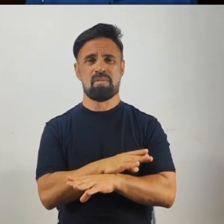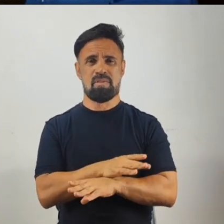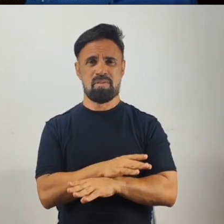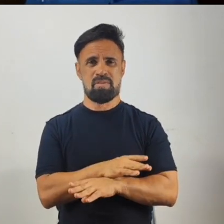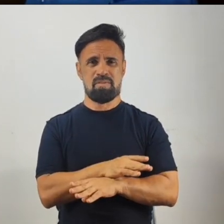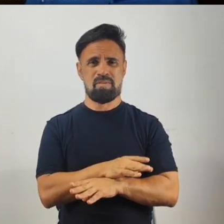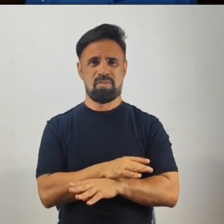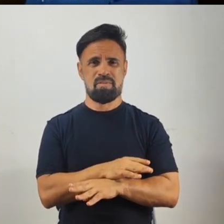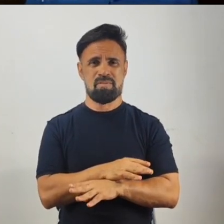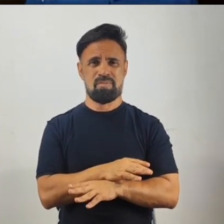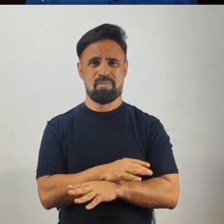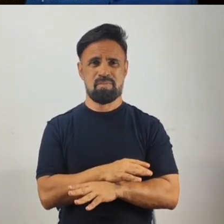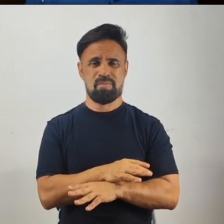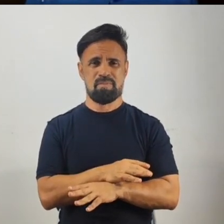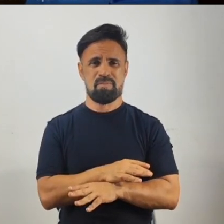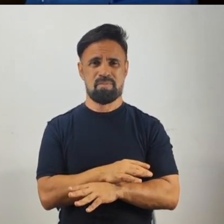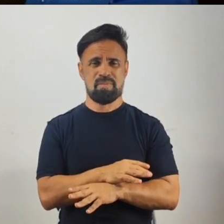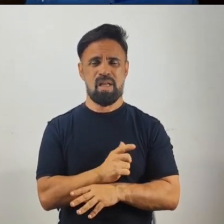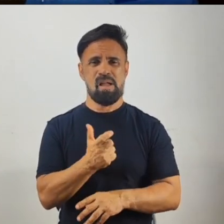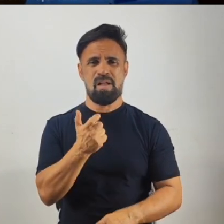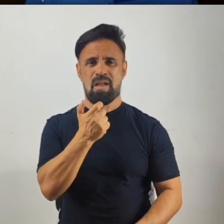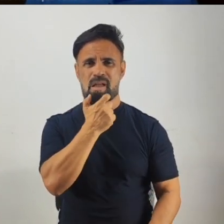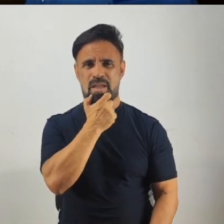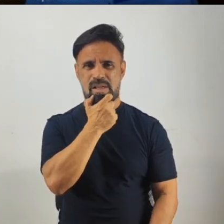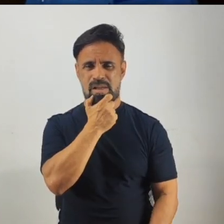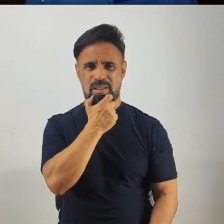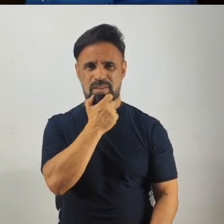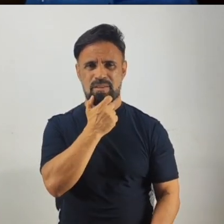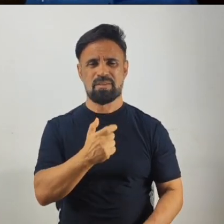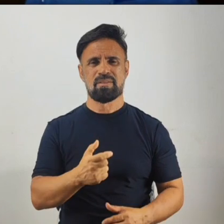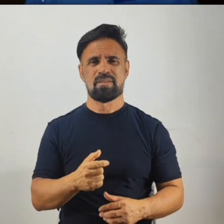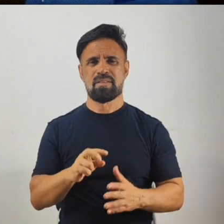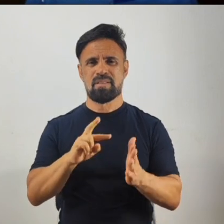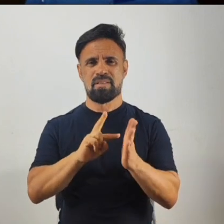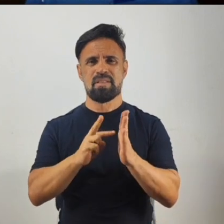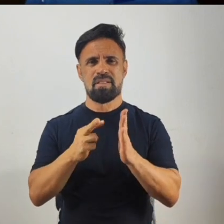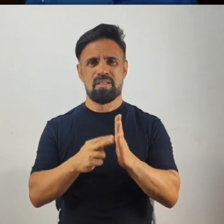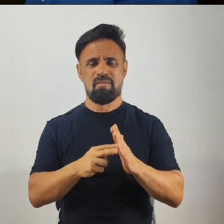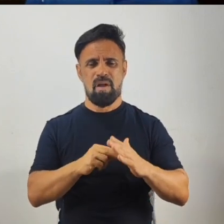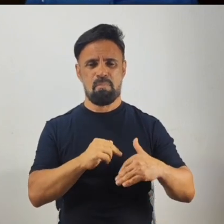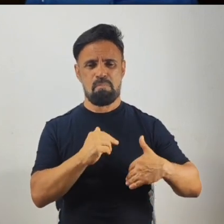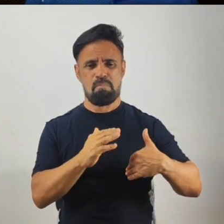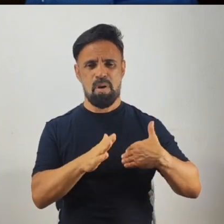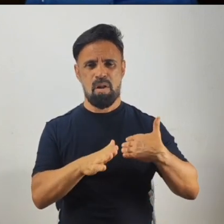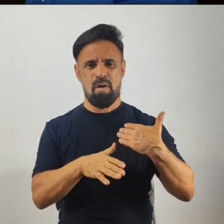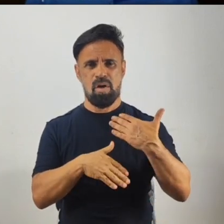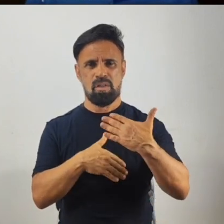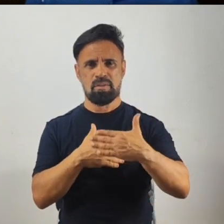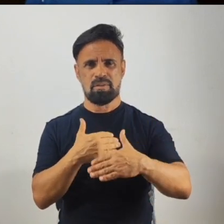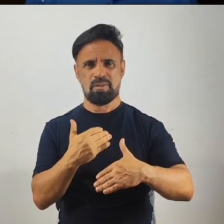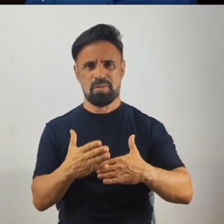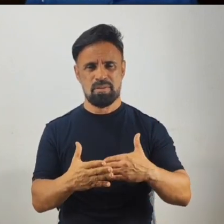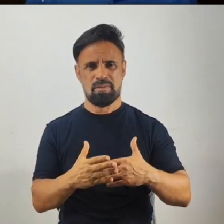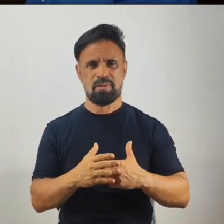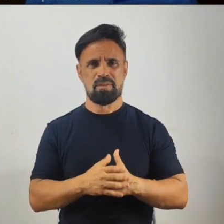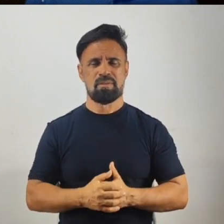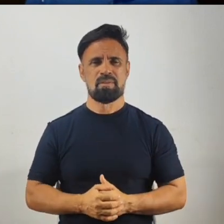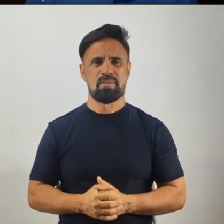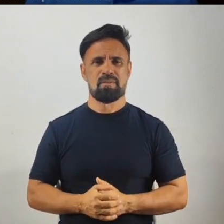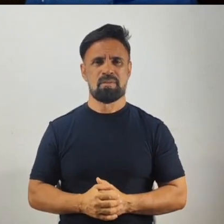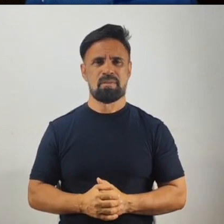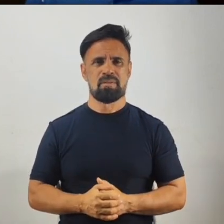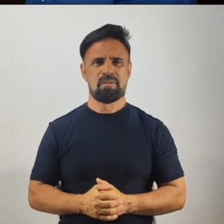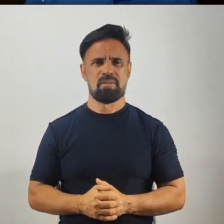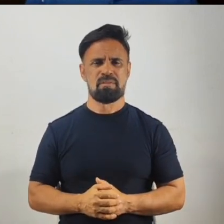processamento e saída, descritos em inglês como input, process e